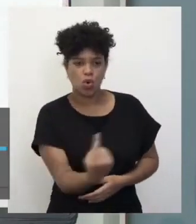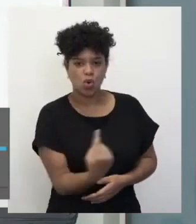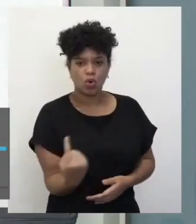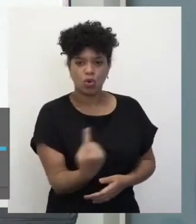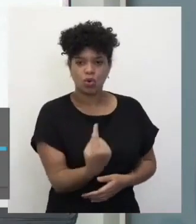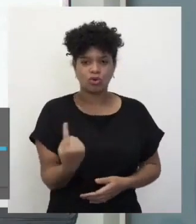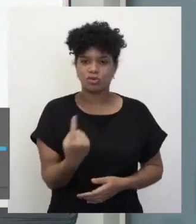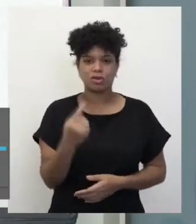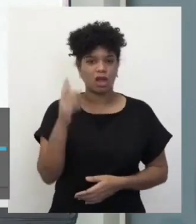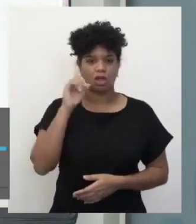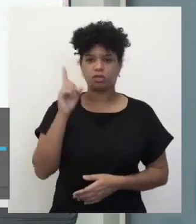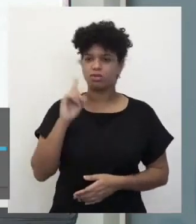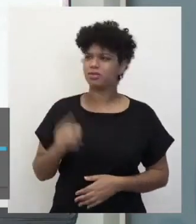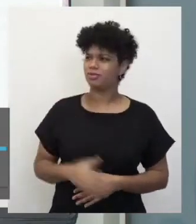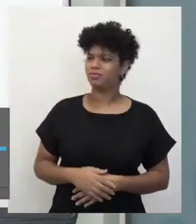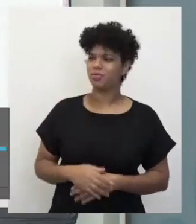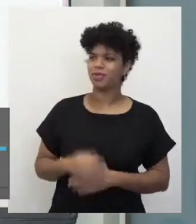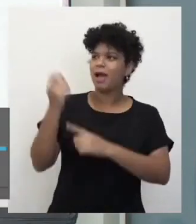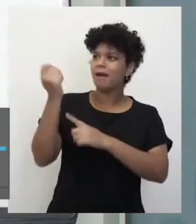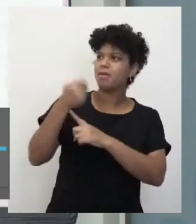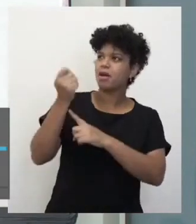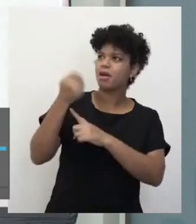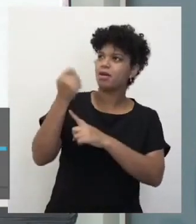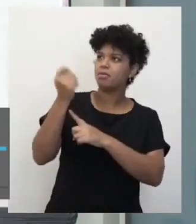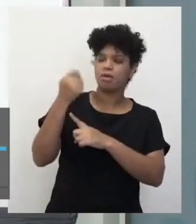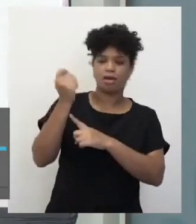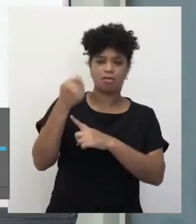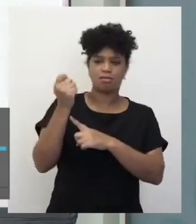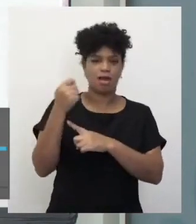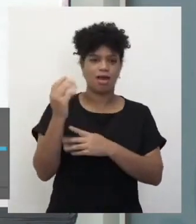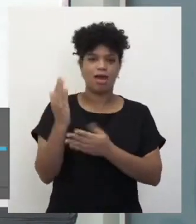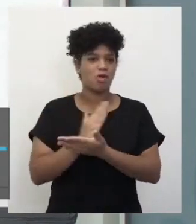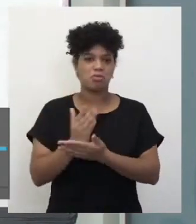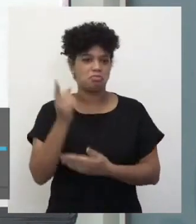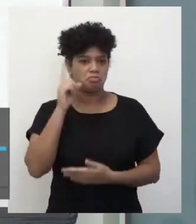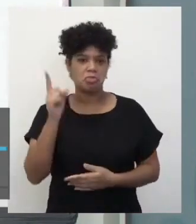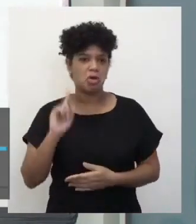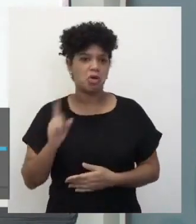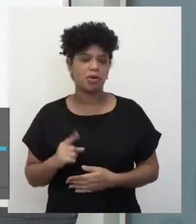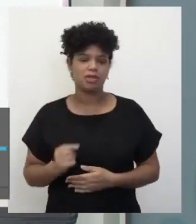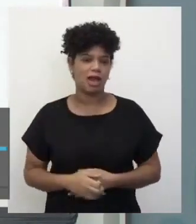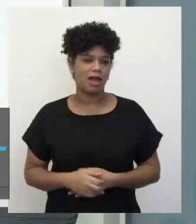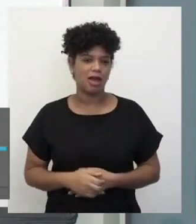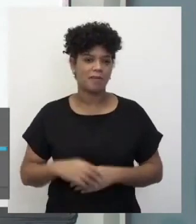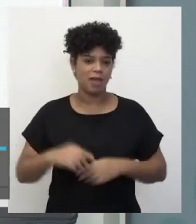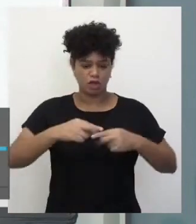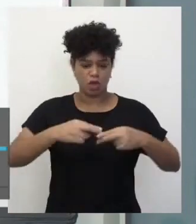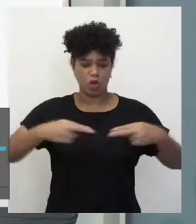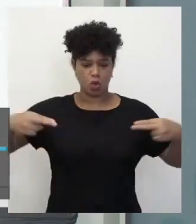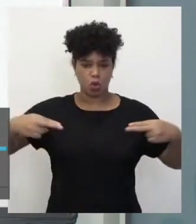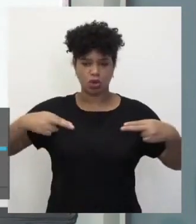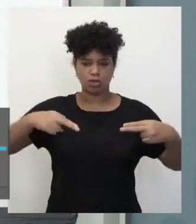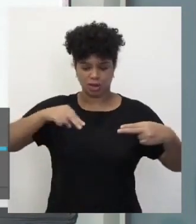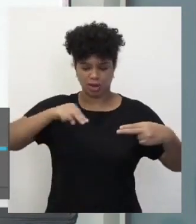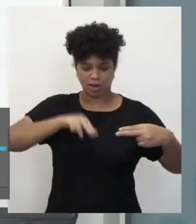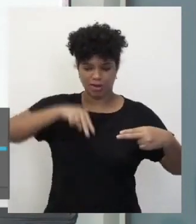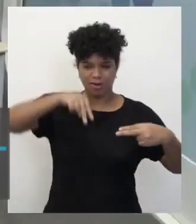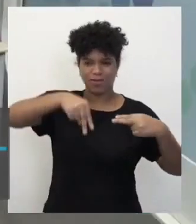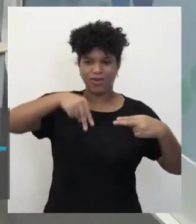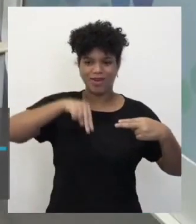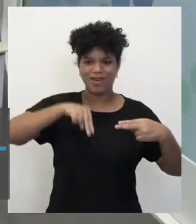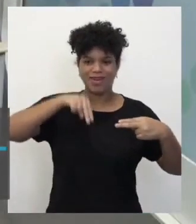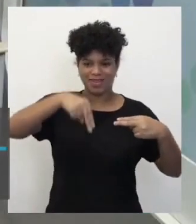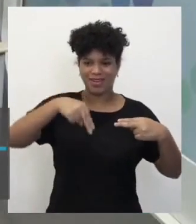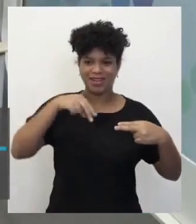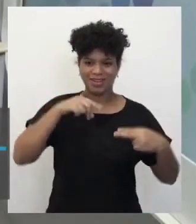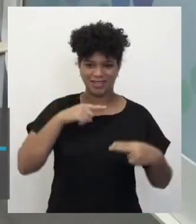peão de madeira. Empinar pipa, né? É mesmo. A brincadeira de pular elástico, isso era uma coisa que a gente fazia na nossa época. Né? É